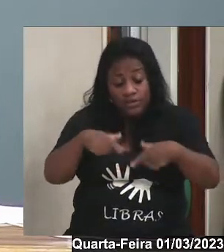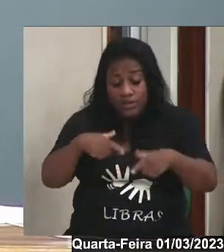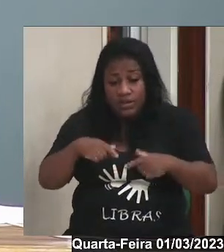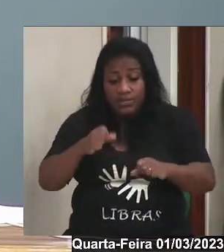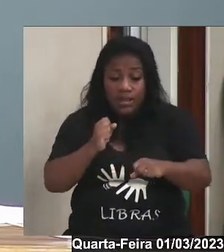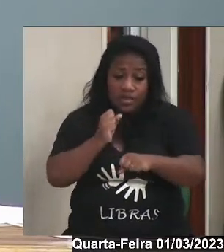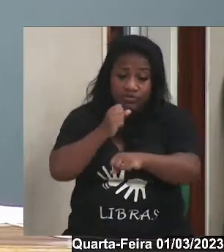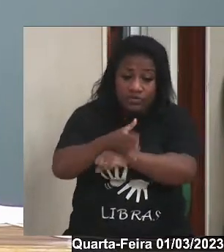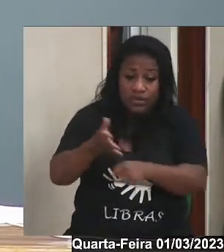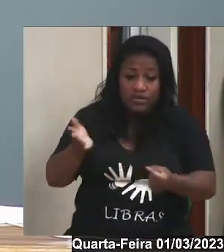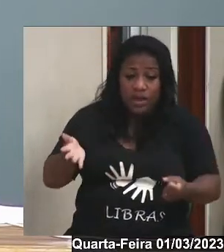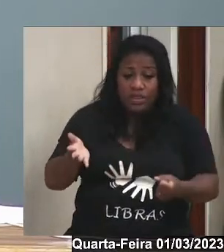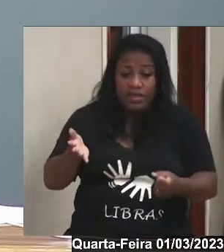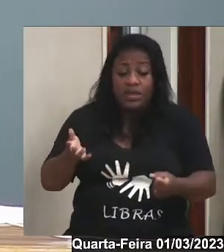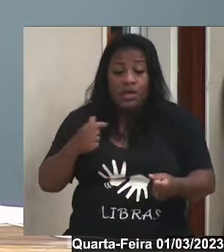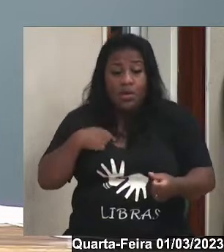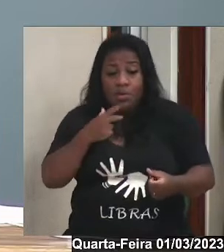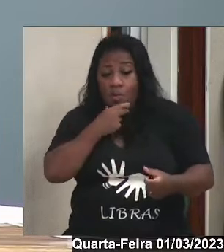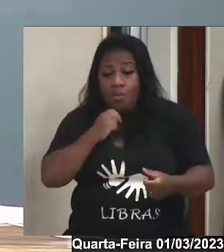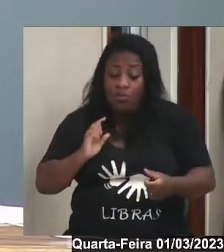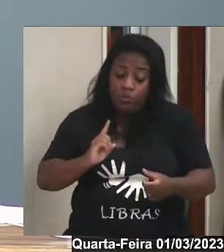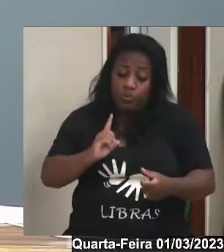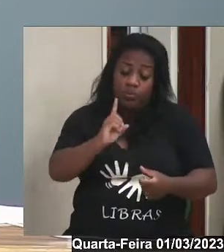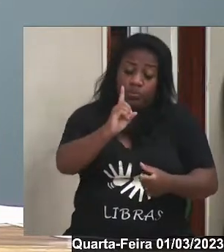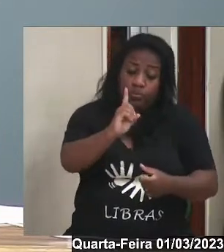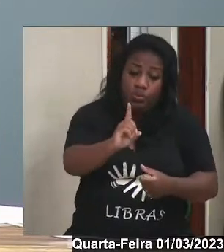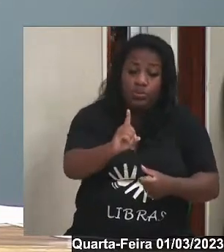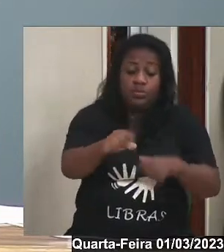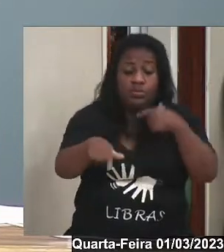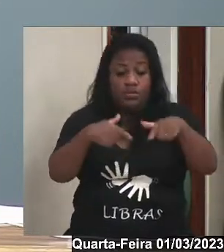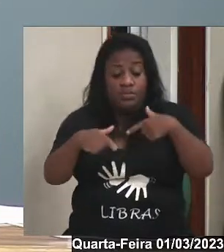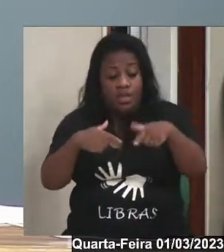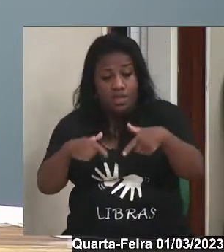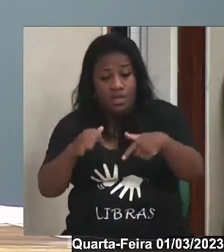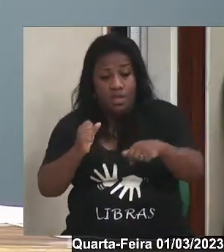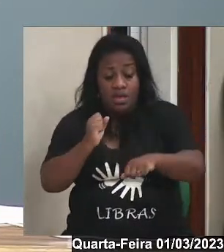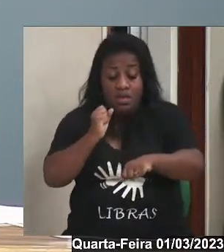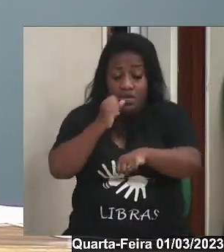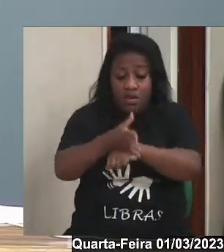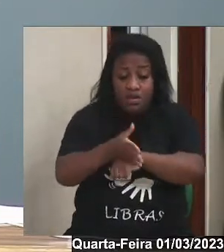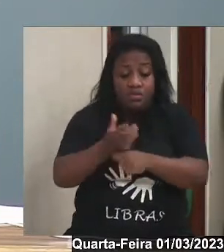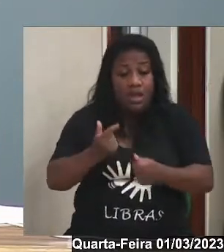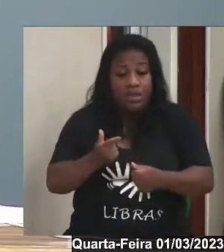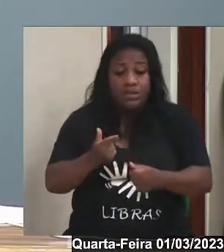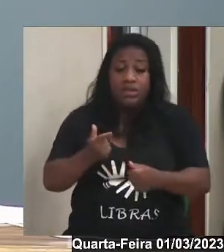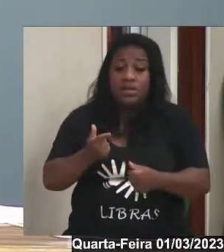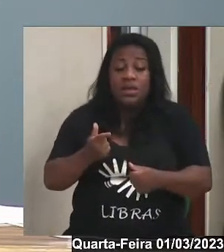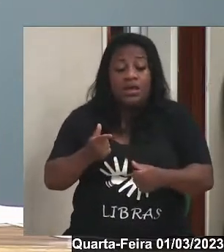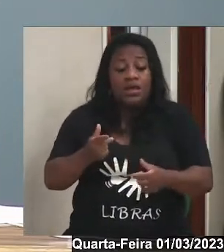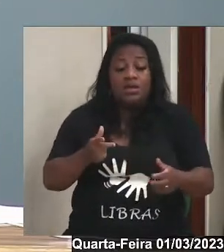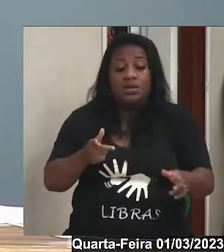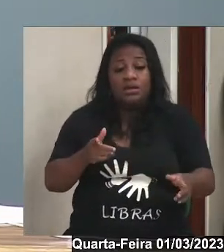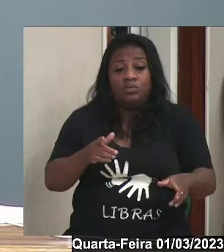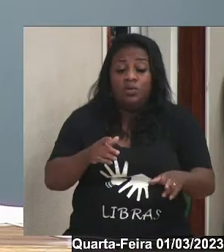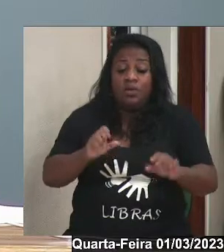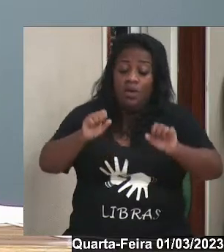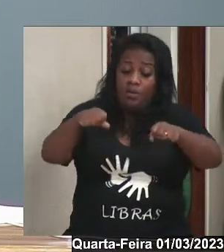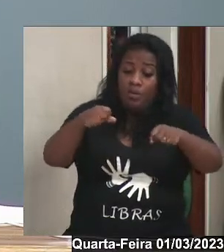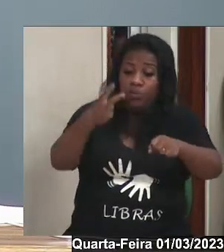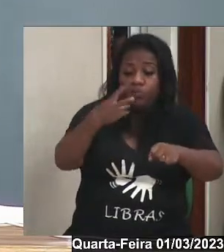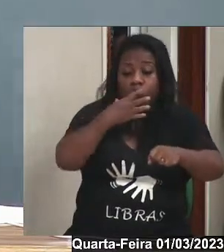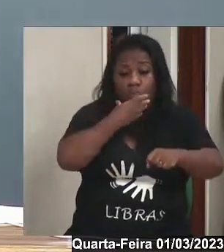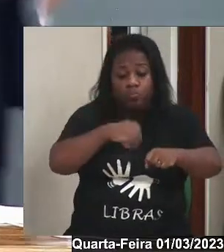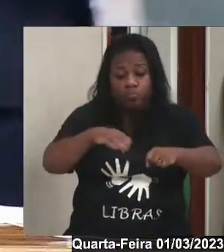criar outro caminho. Mas não podemos culpar o GCM por aquele ato, né? Devemos falar para ele